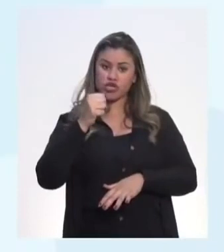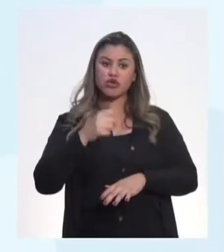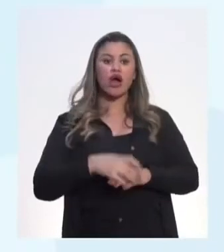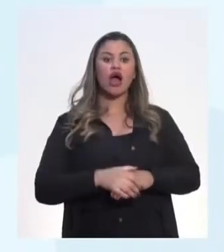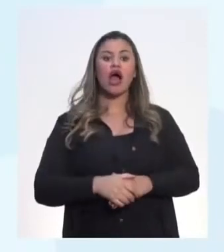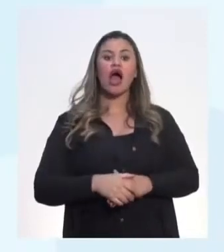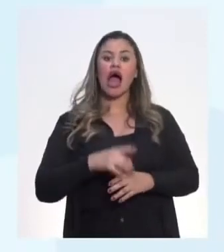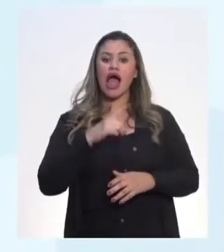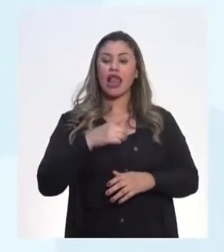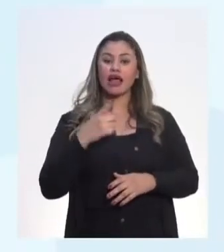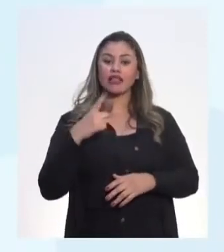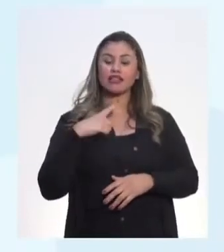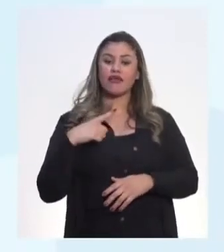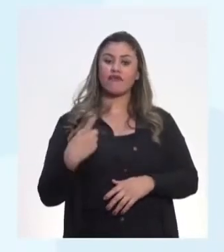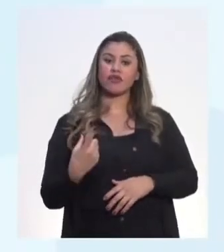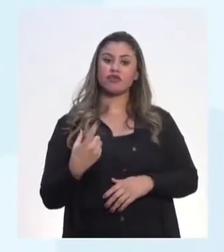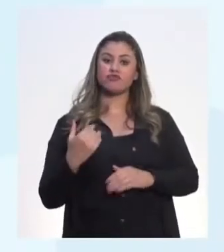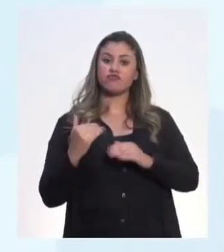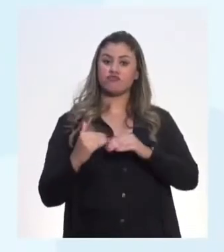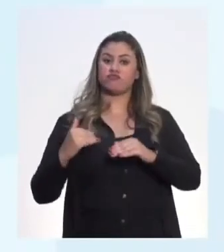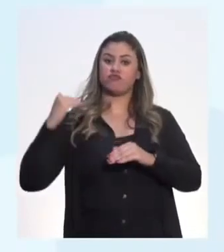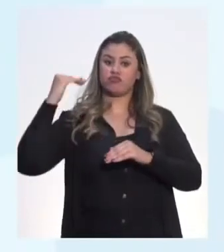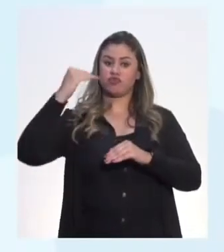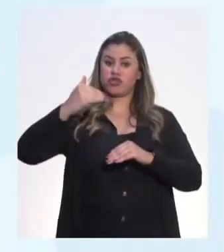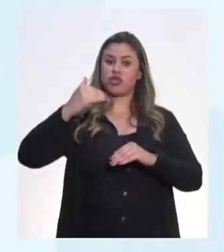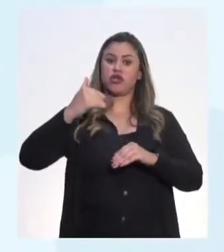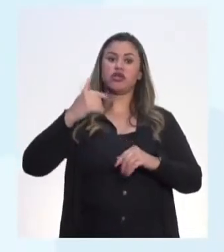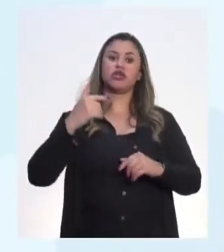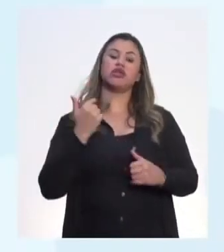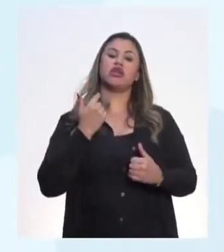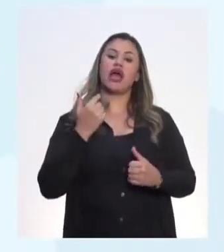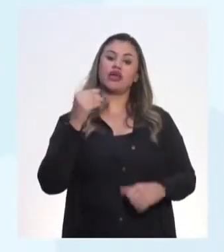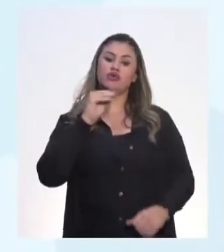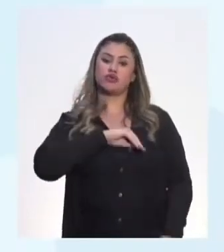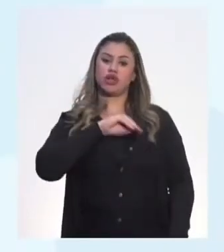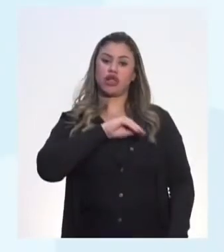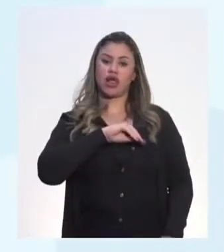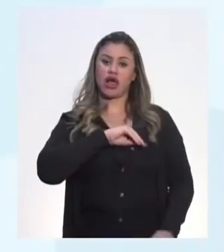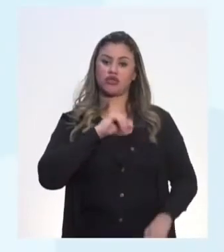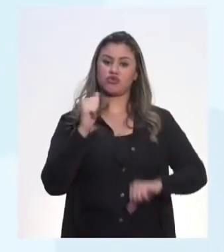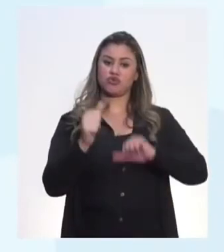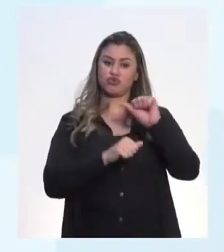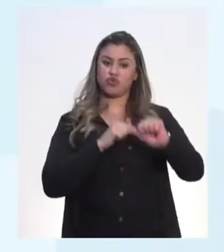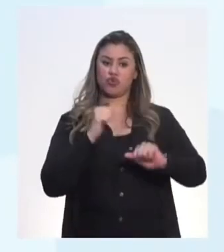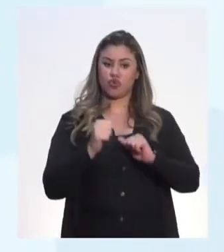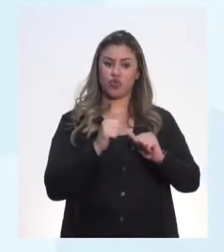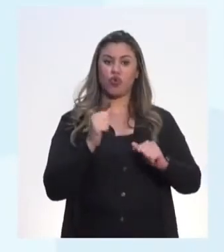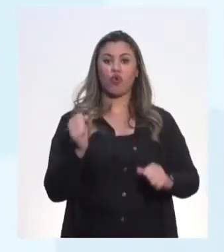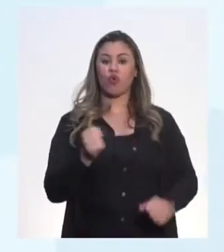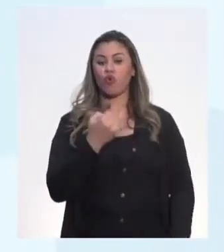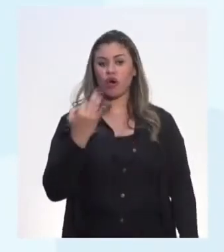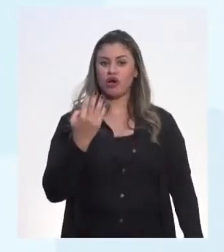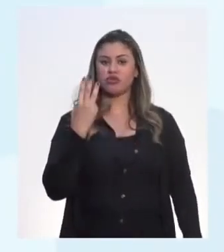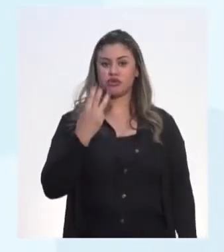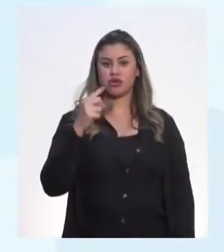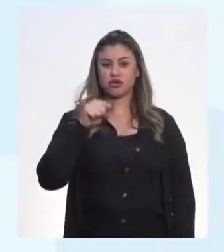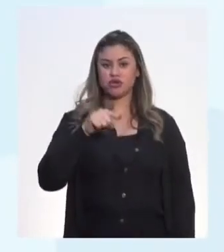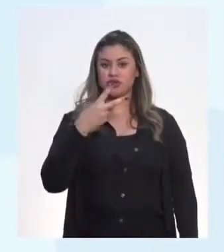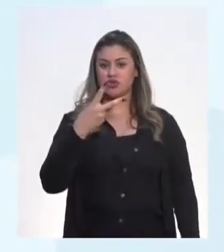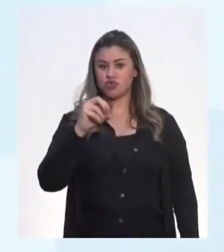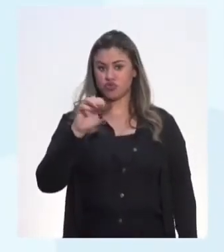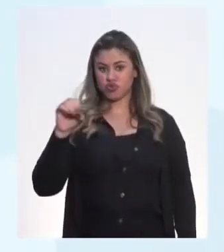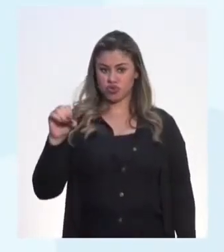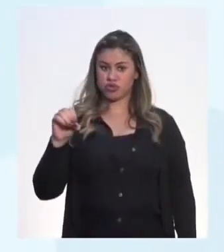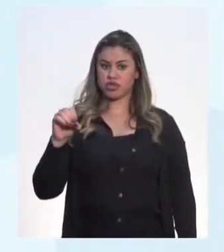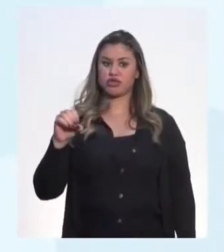recebeu uma promoção e seu salário passou a ser D3200 reais ela